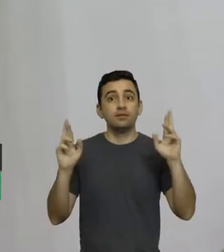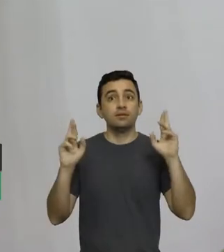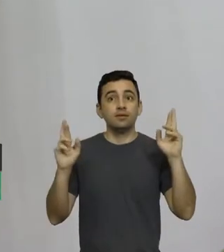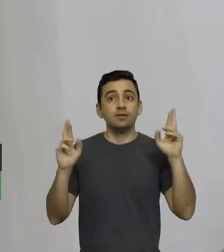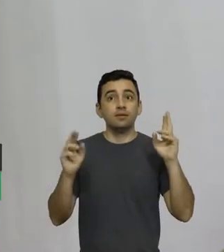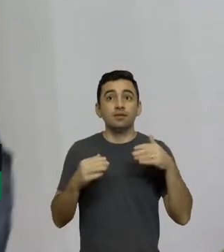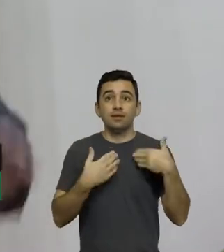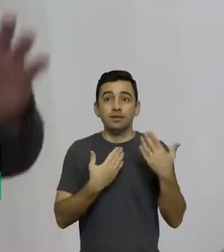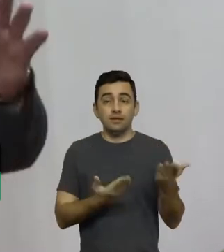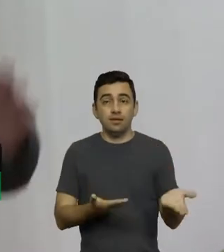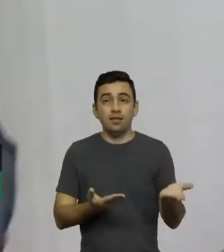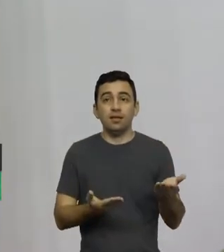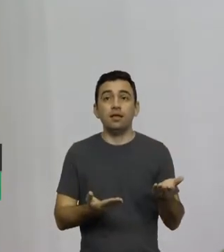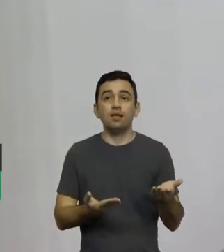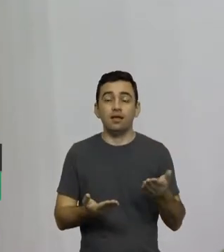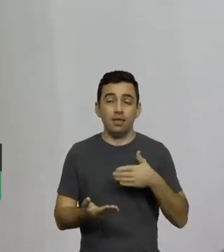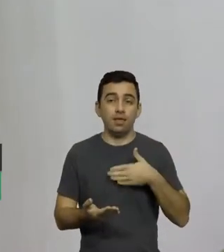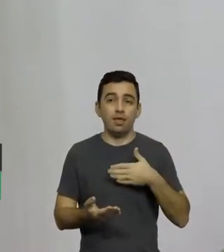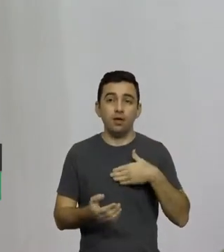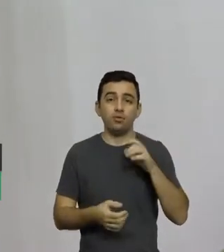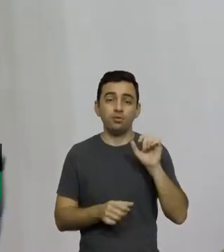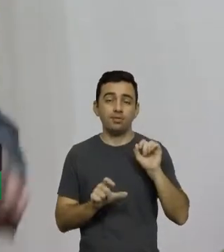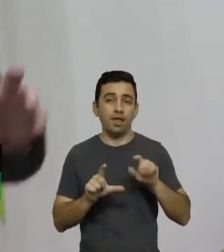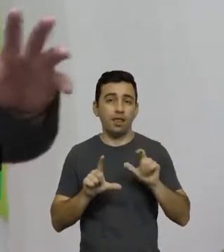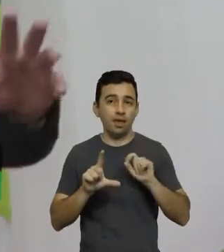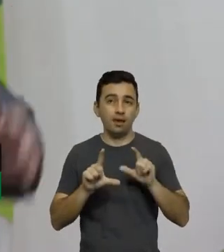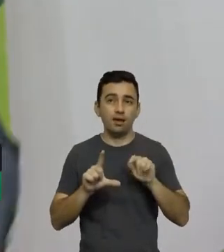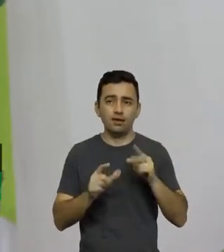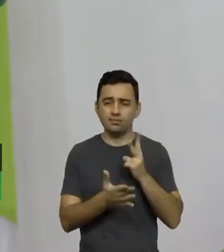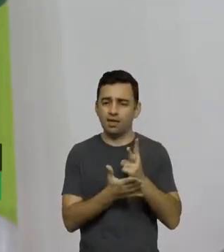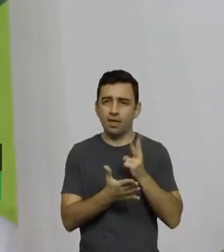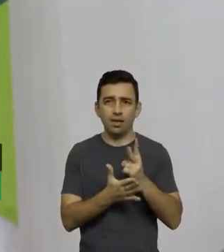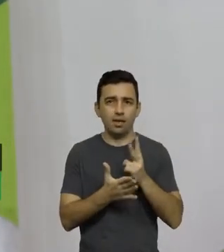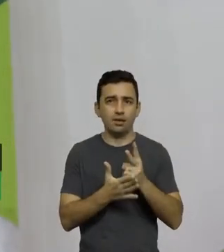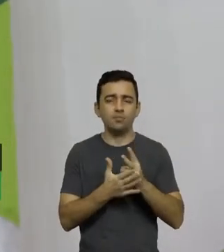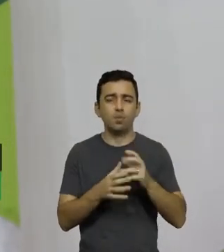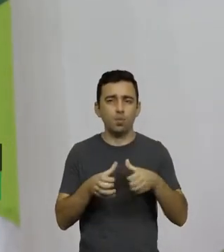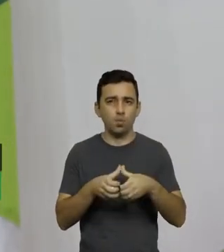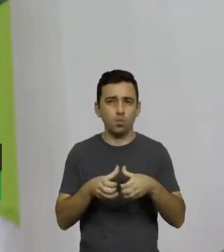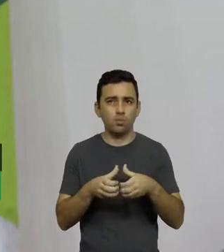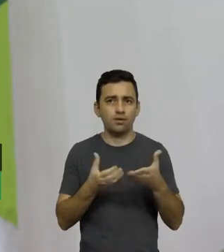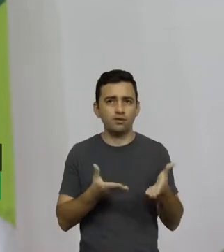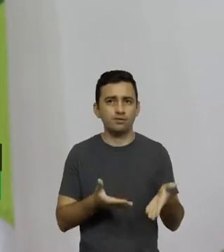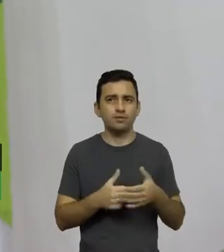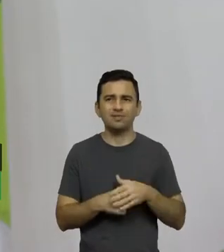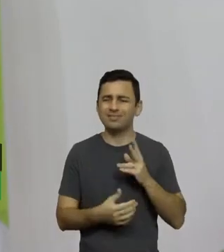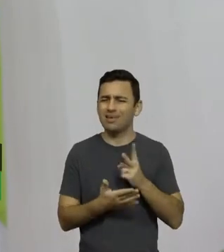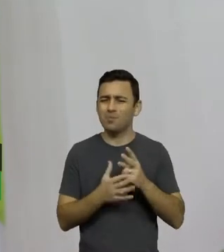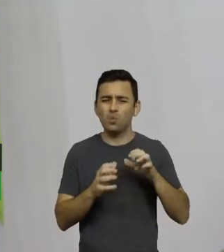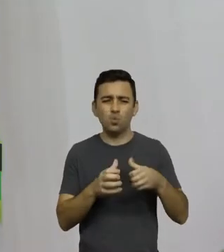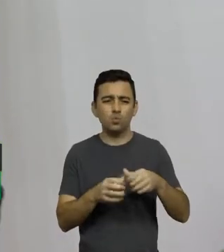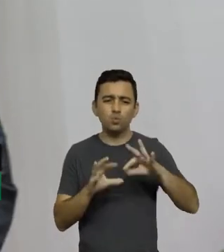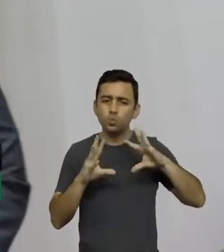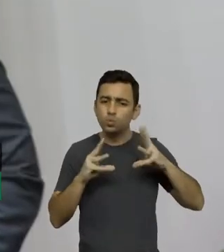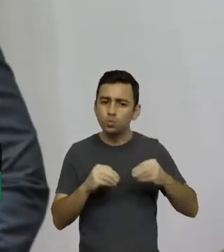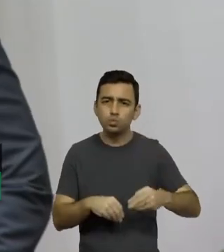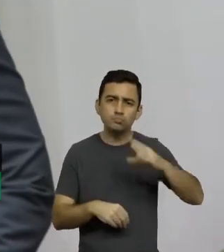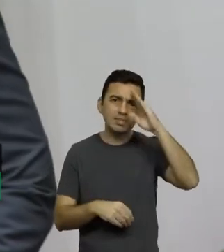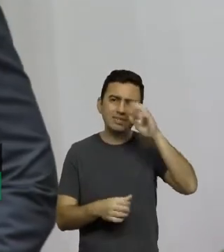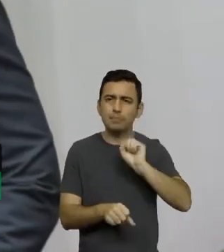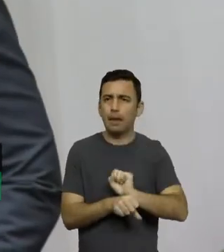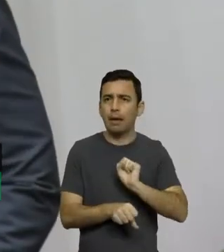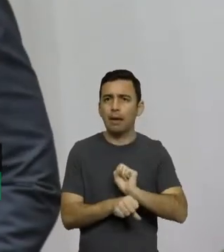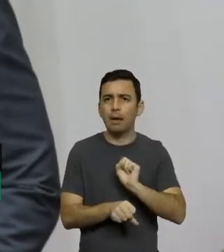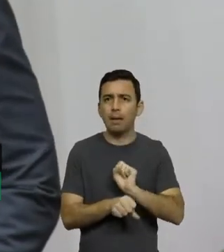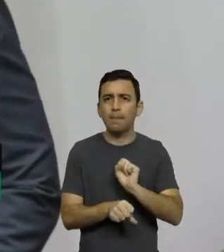WhatsApp quanto quiser, é ali que eu trabalho mesmo, né? Nós estamos ali em contato direto com militares de todo o Estado de Santa Catarina, que estão ávidos,